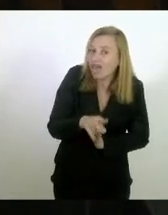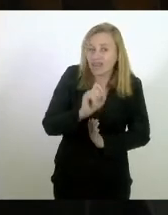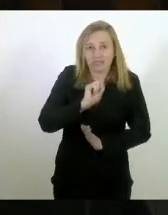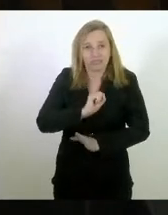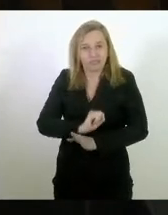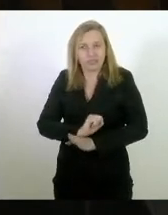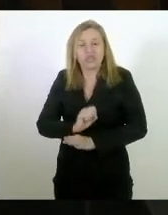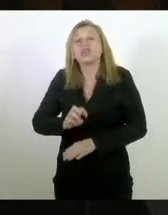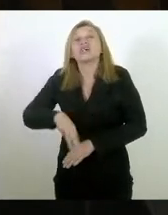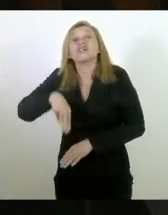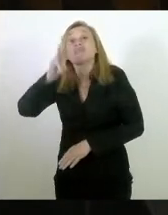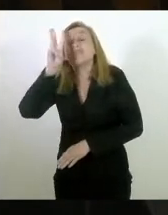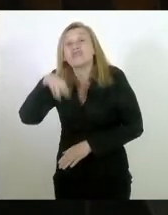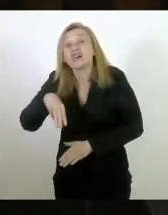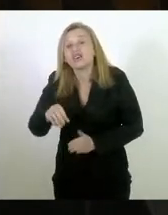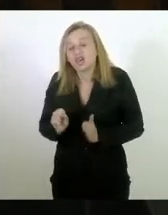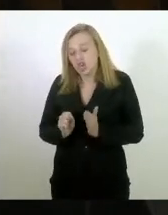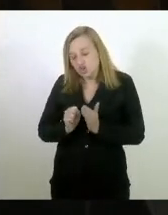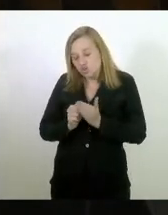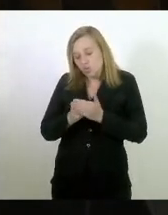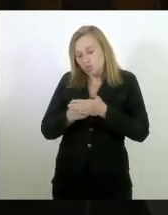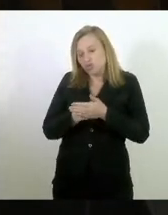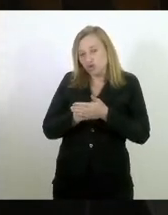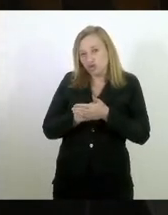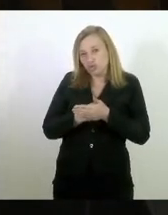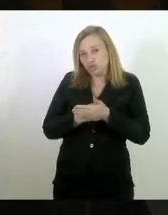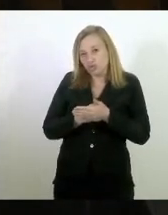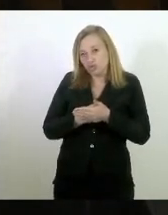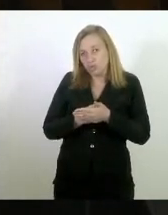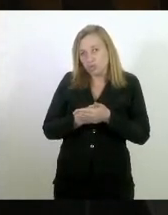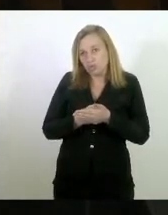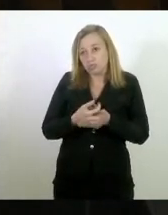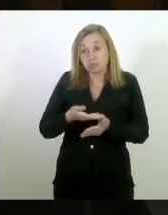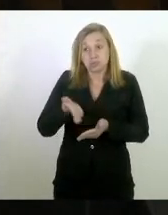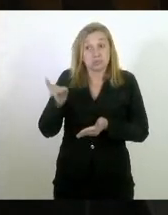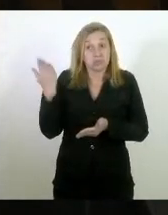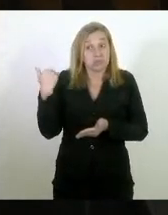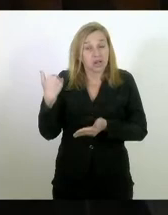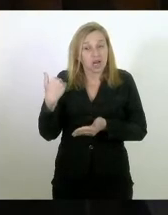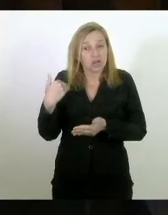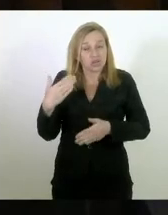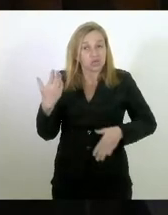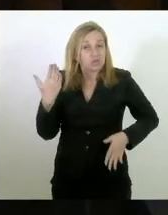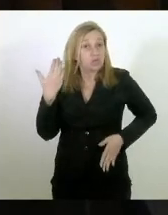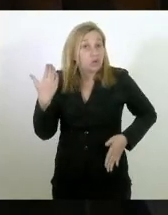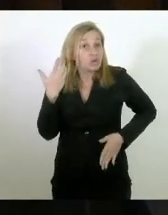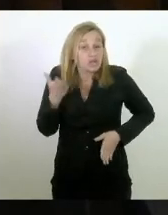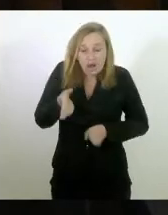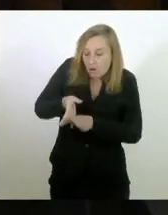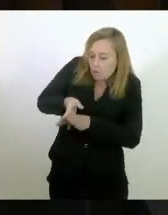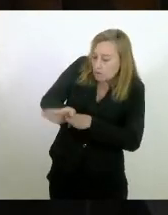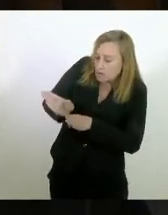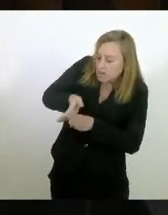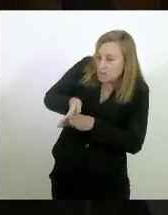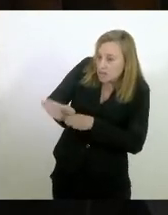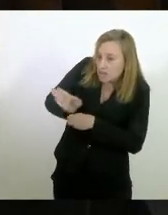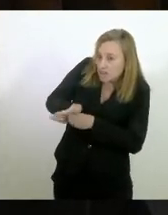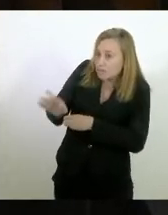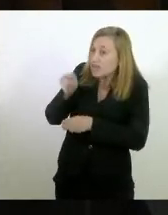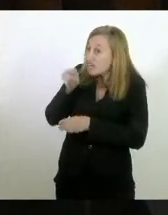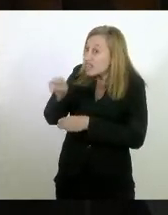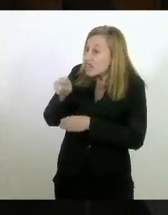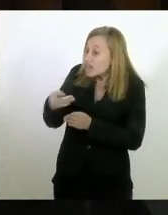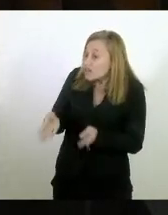quem está por trás desses traficantes quem está dando orientação para que